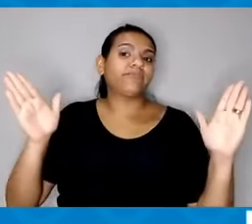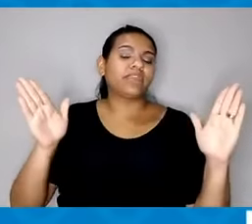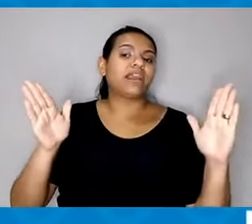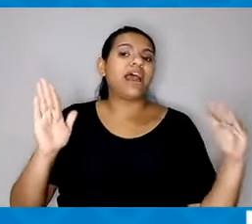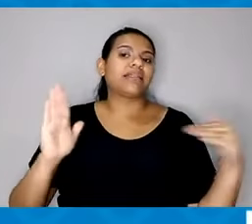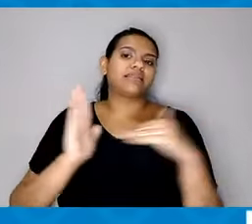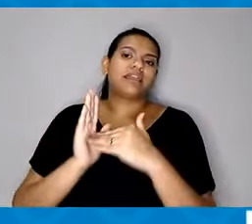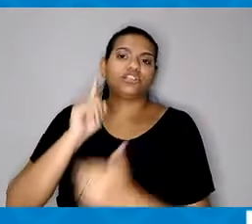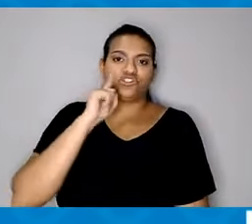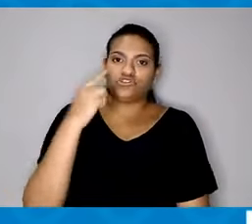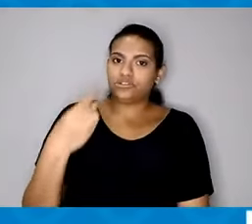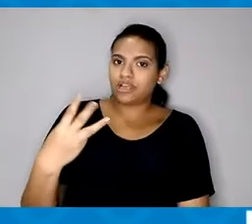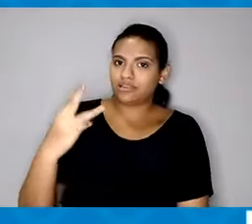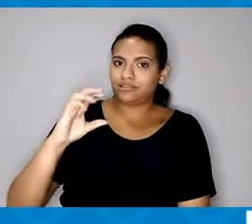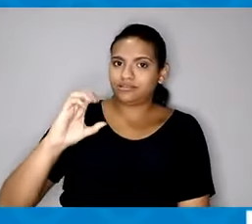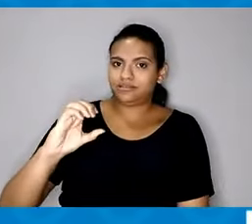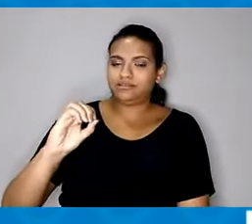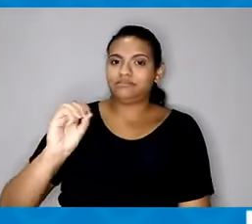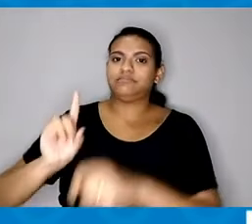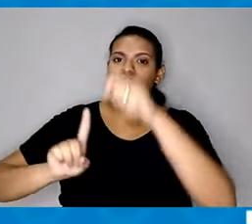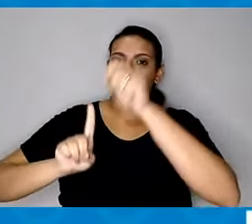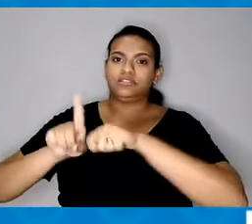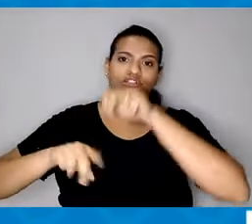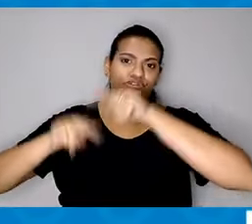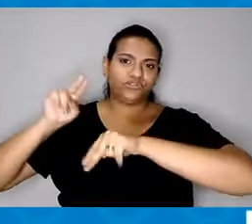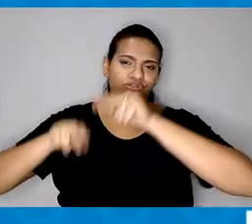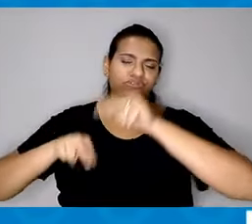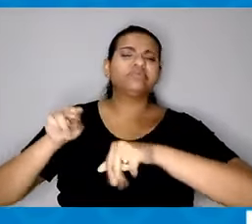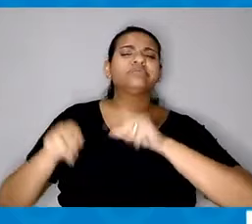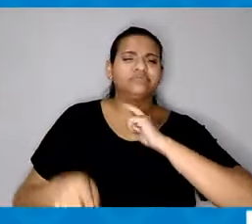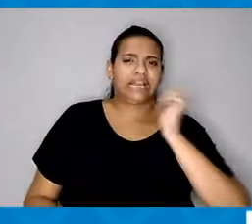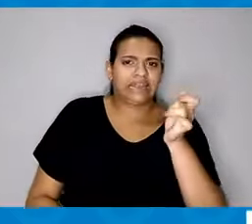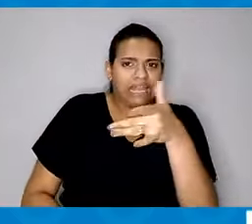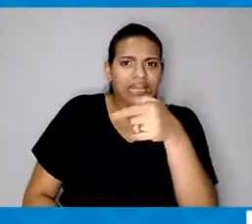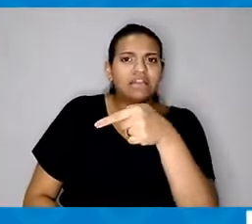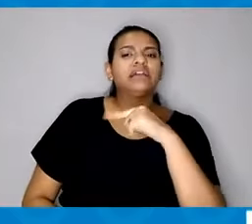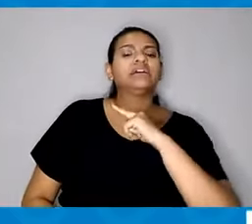vocês podem consultar o regulamento com todas essas informações,